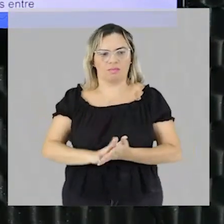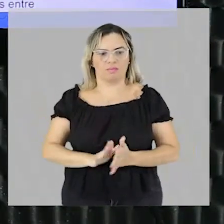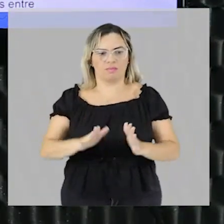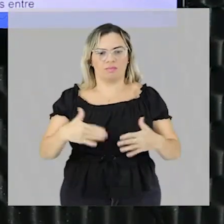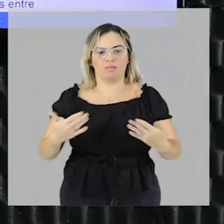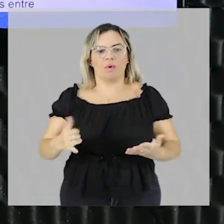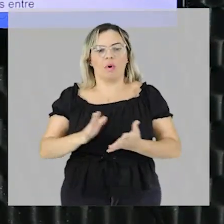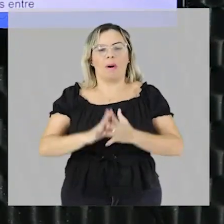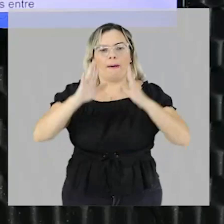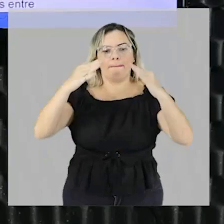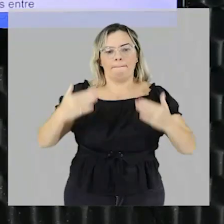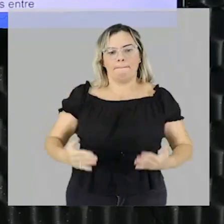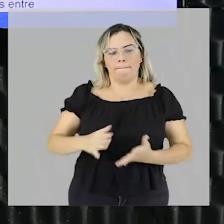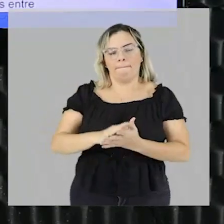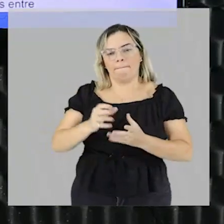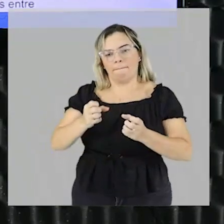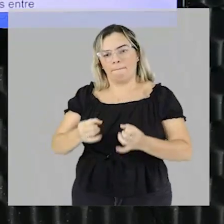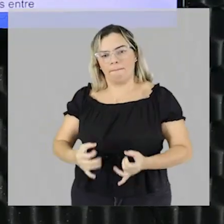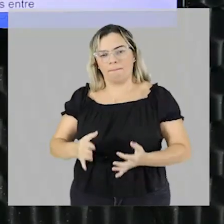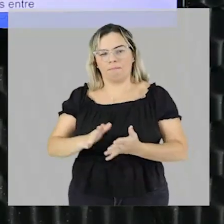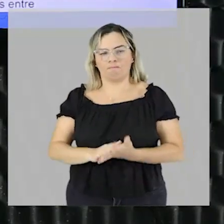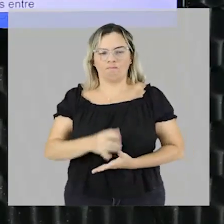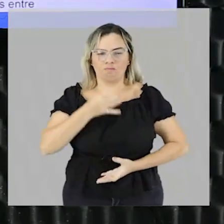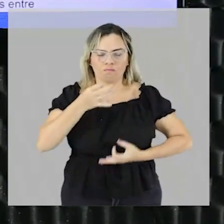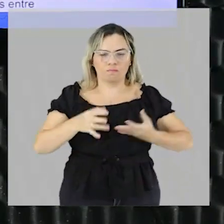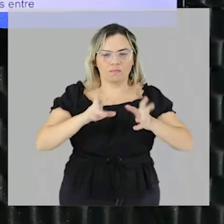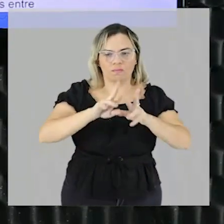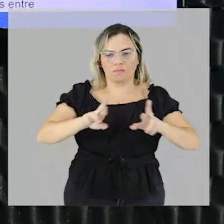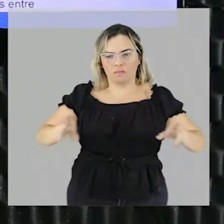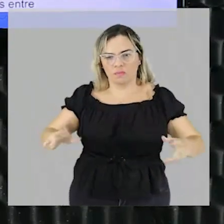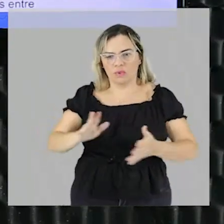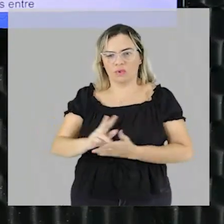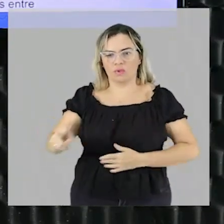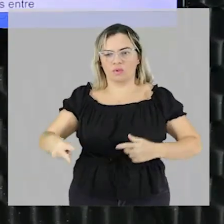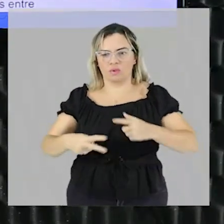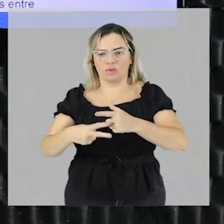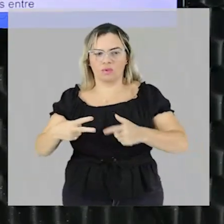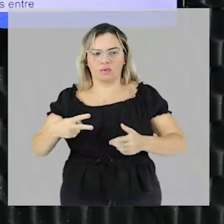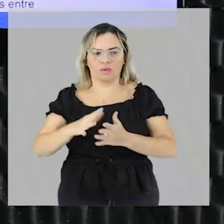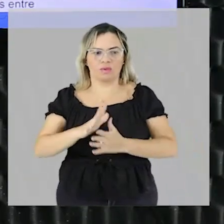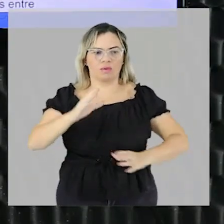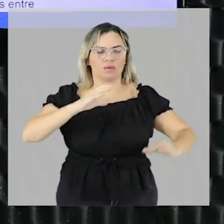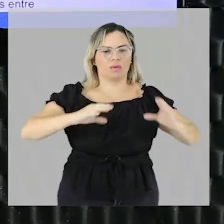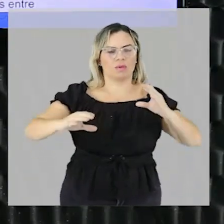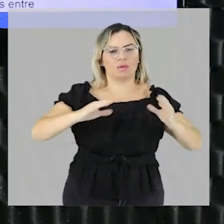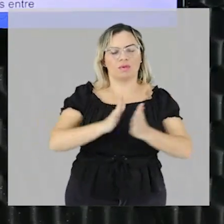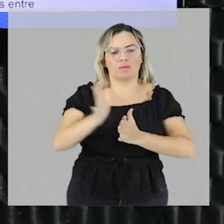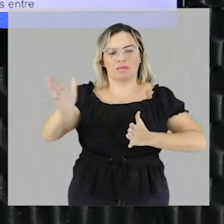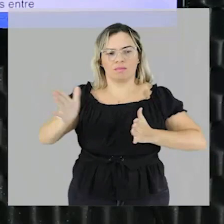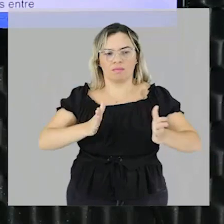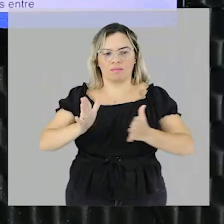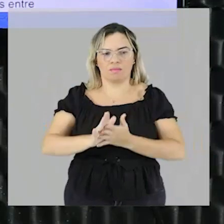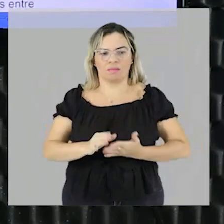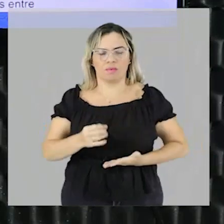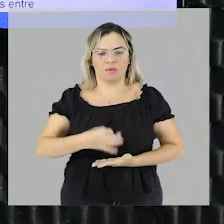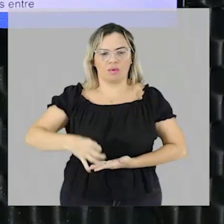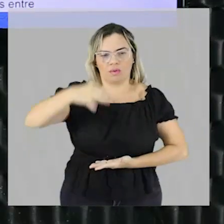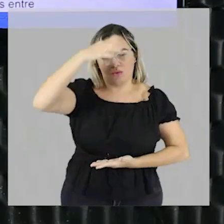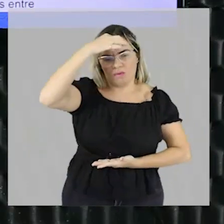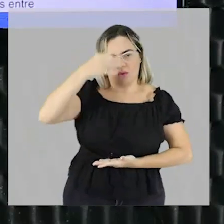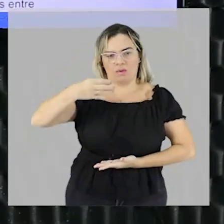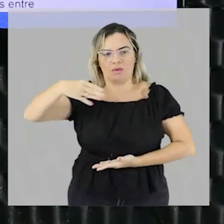Foi analisado de formas diferentes por dois meios de comunicação da época. O Correio